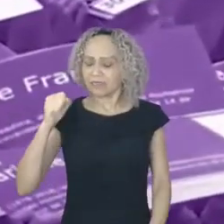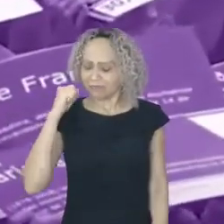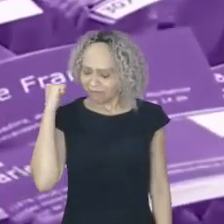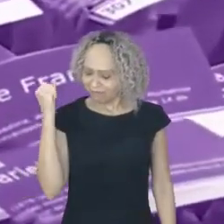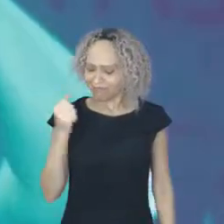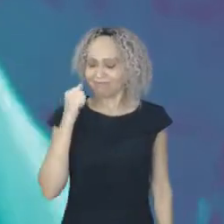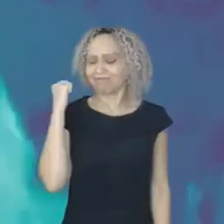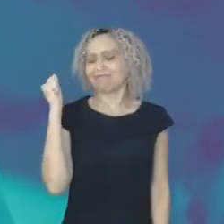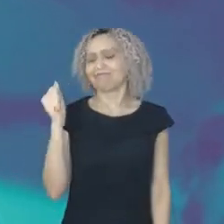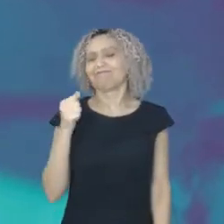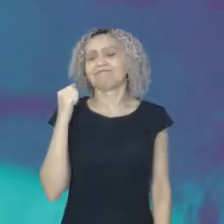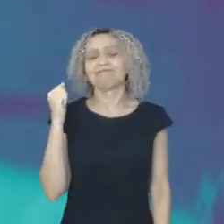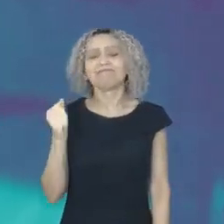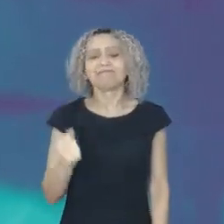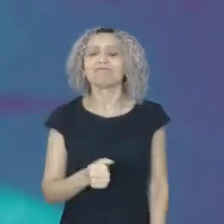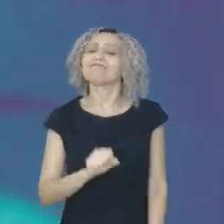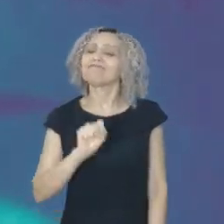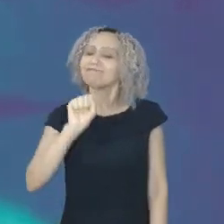acontecer.